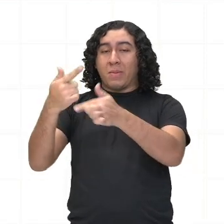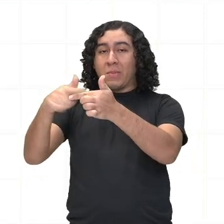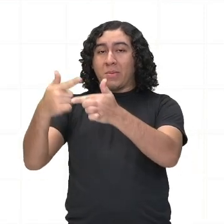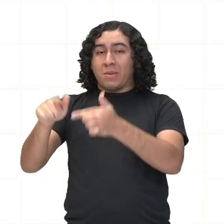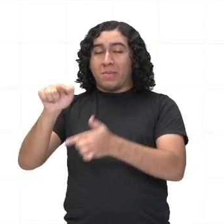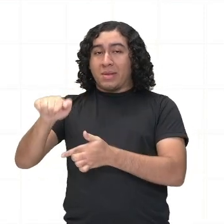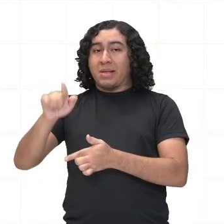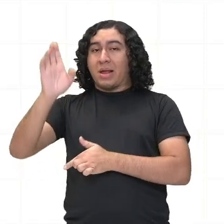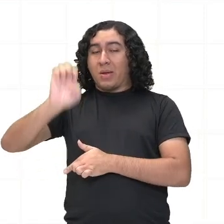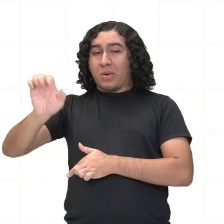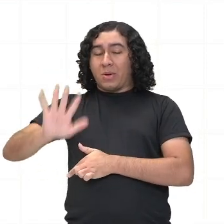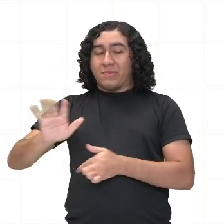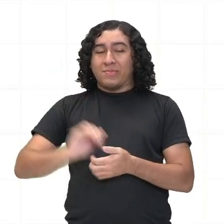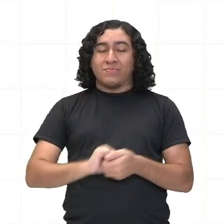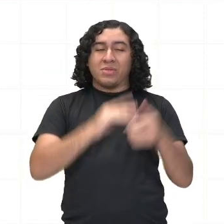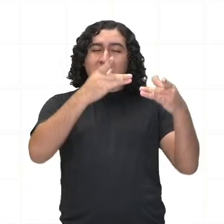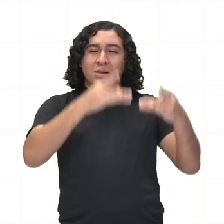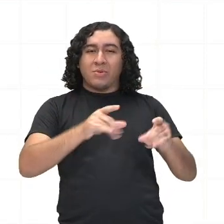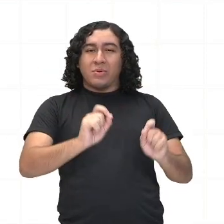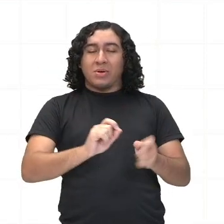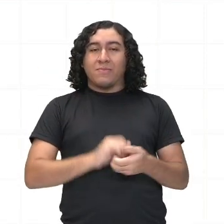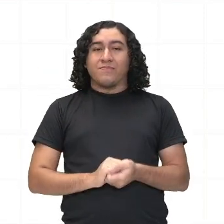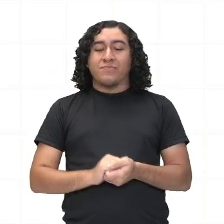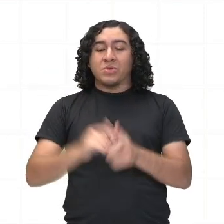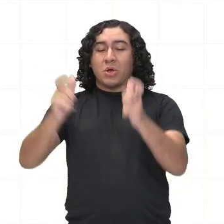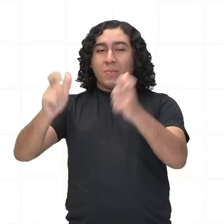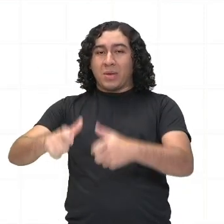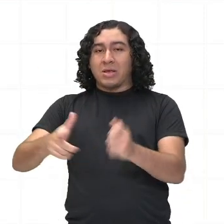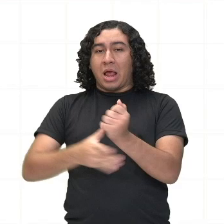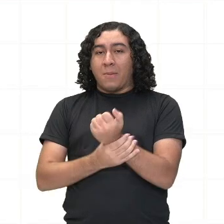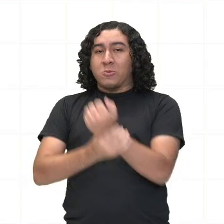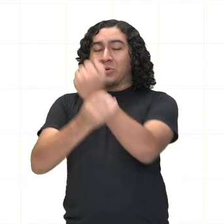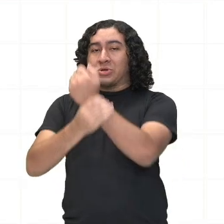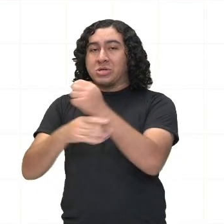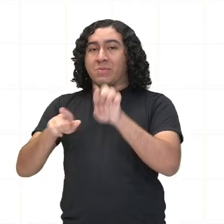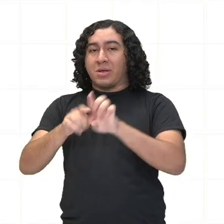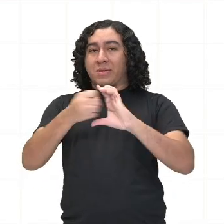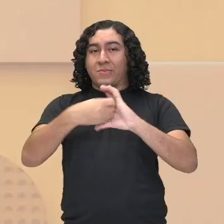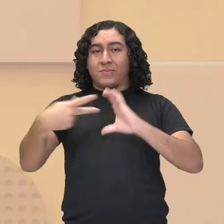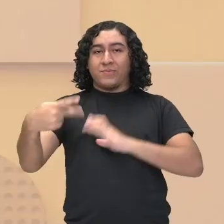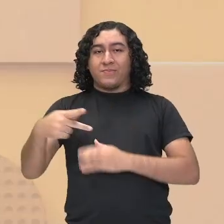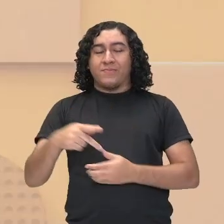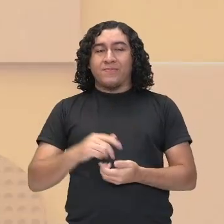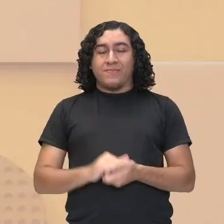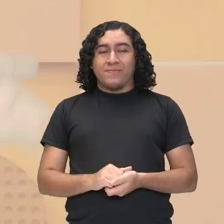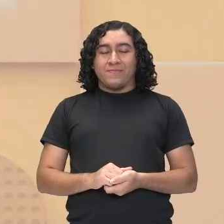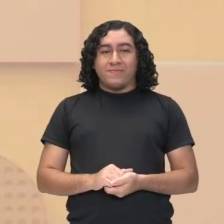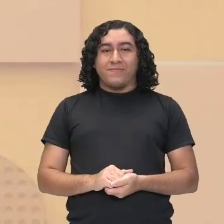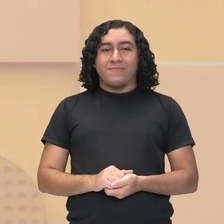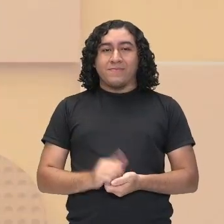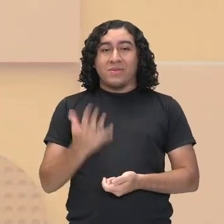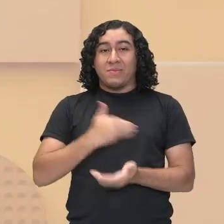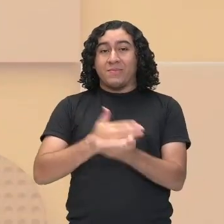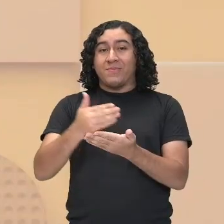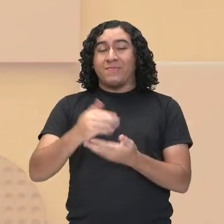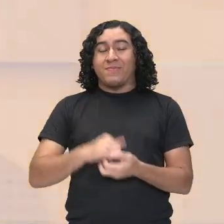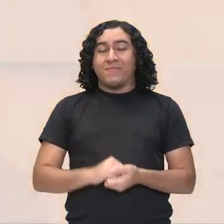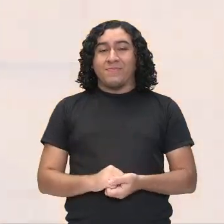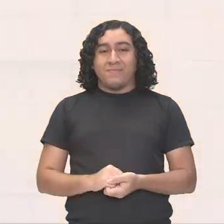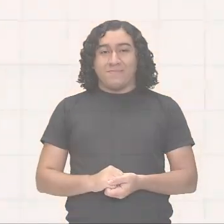com detalhamento, os estados absolutistas, as características. Vamos à nossa